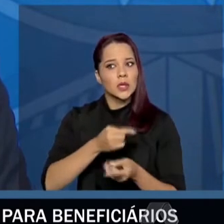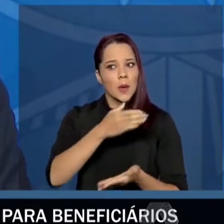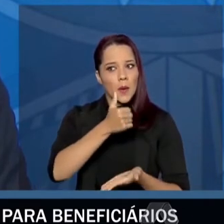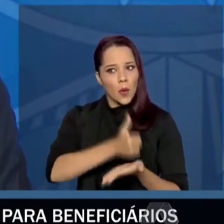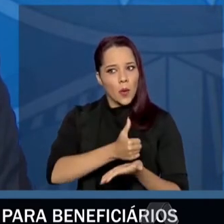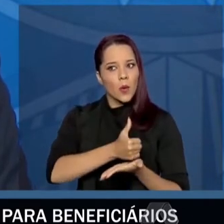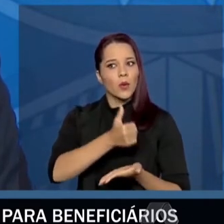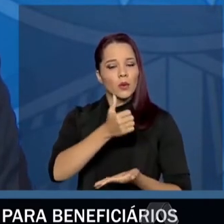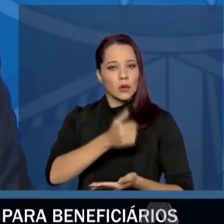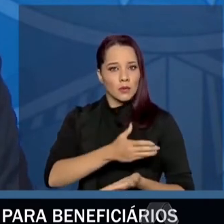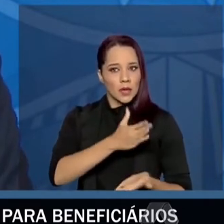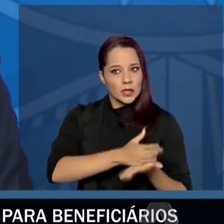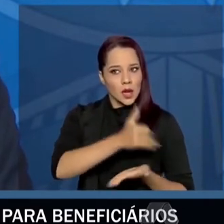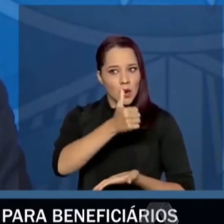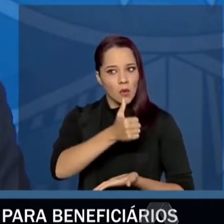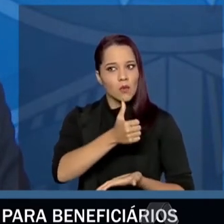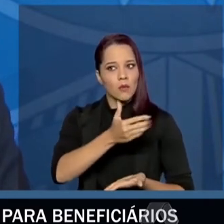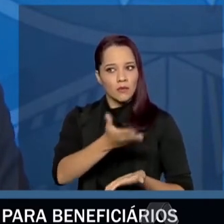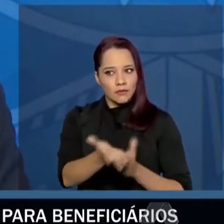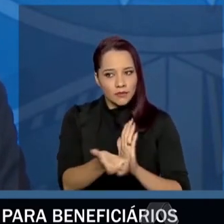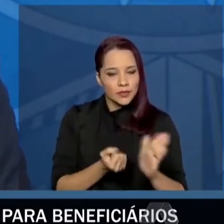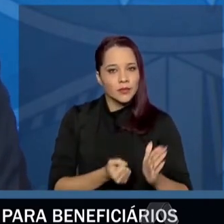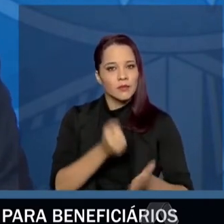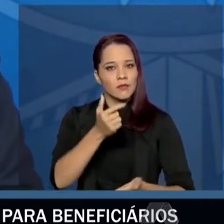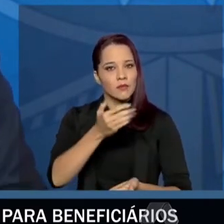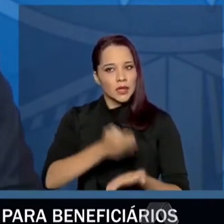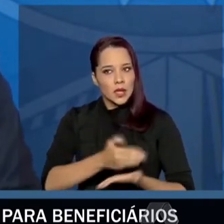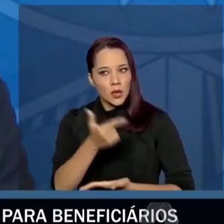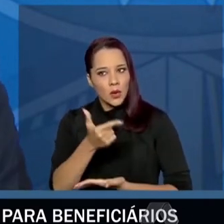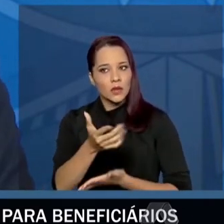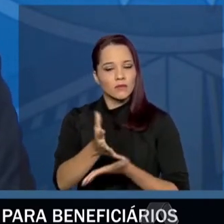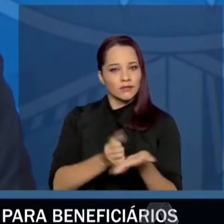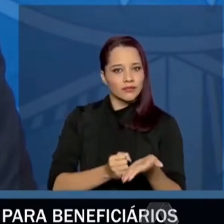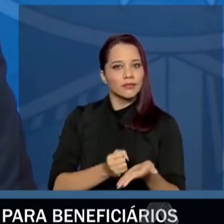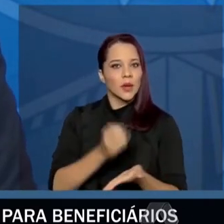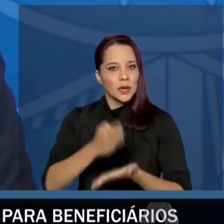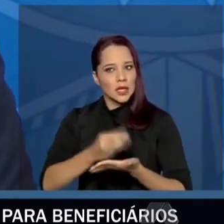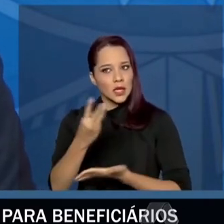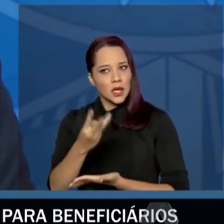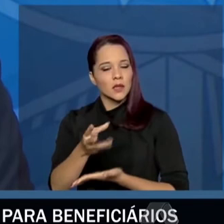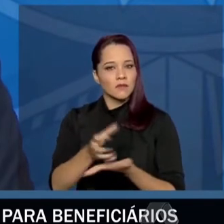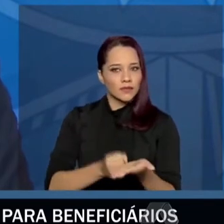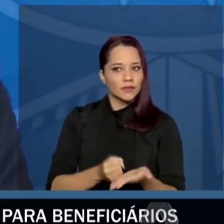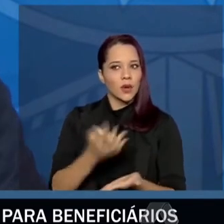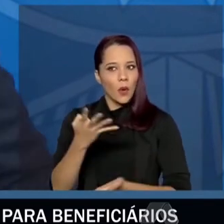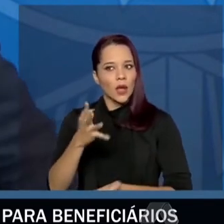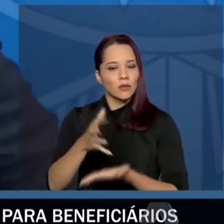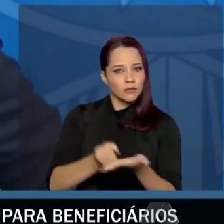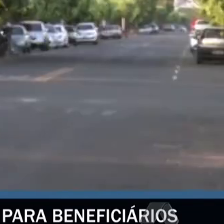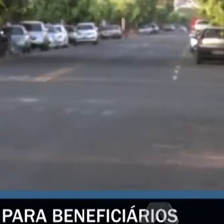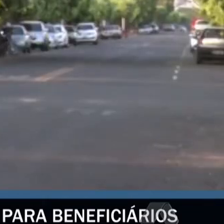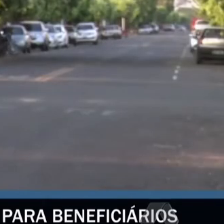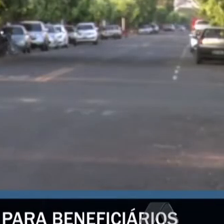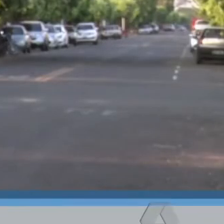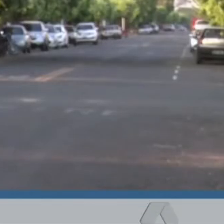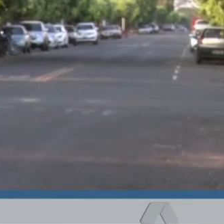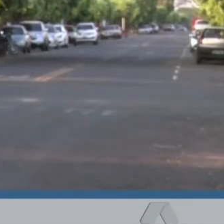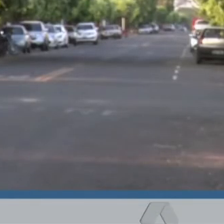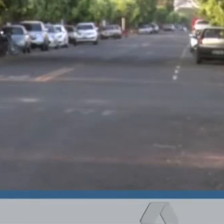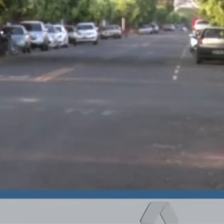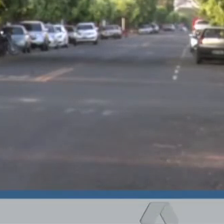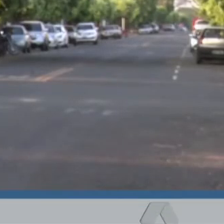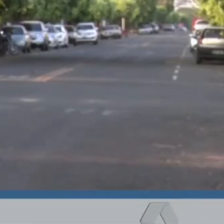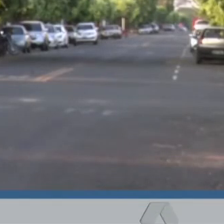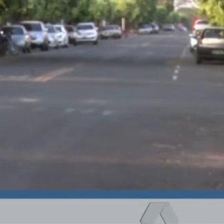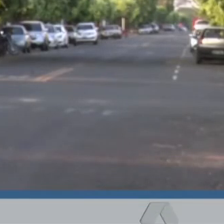parcelas do auxílio emergencial é que você irá receber, se der tempo, o auxílio extensão. A